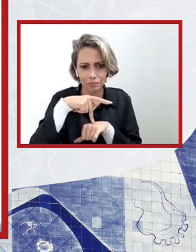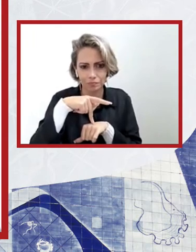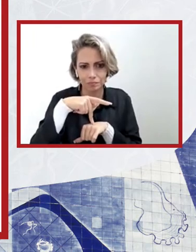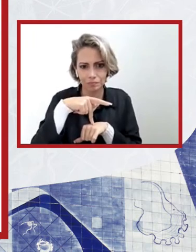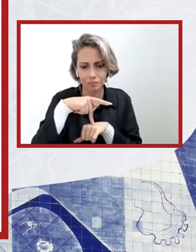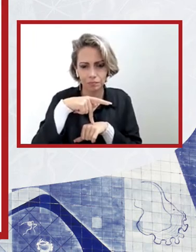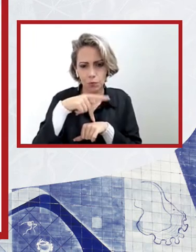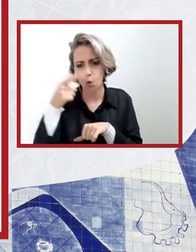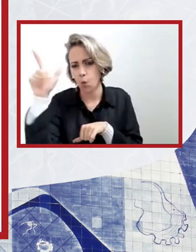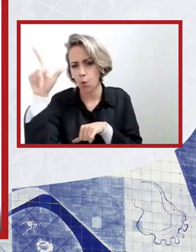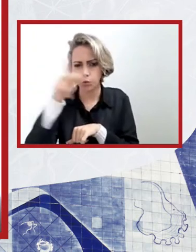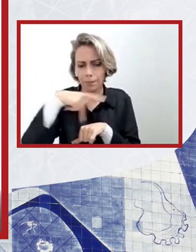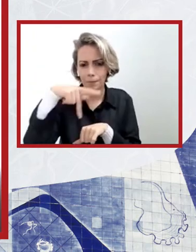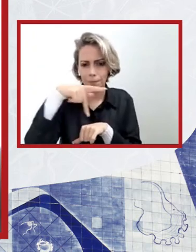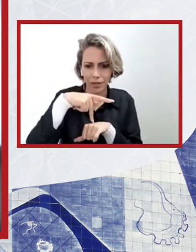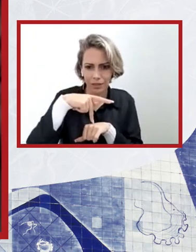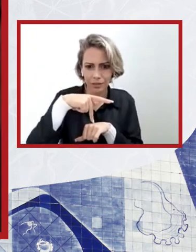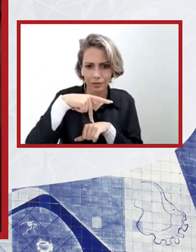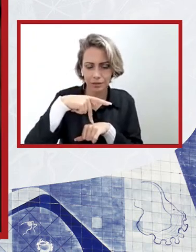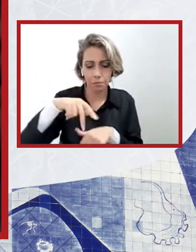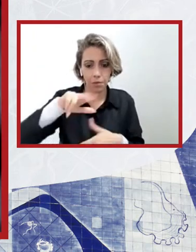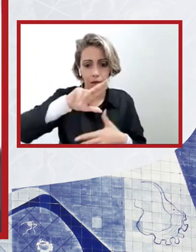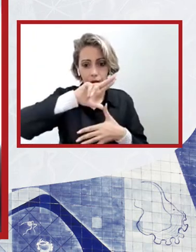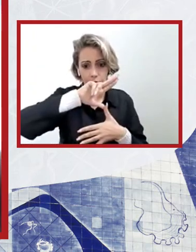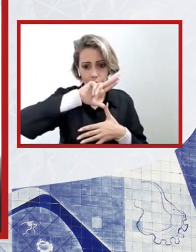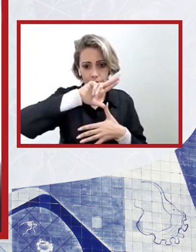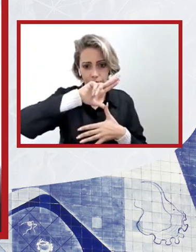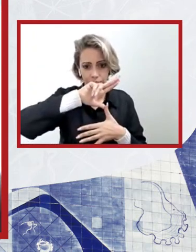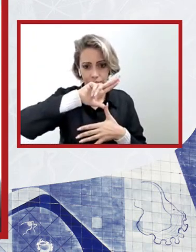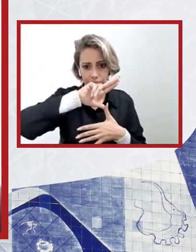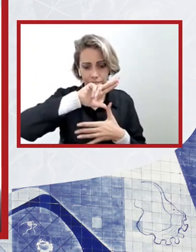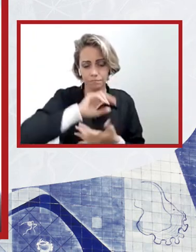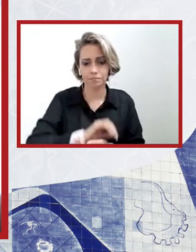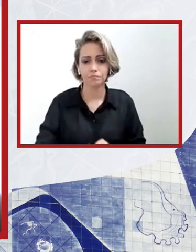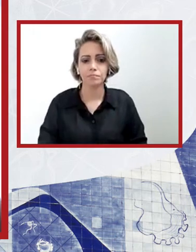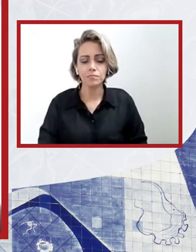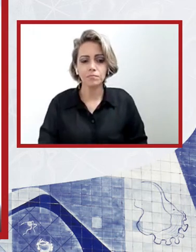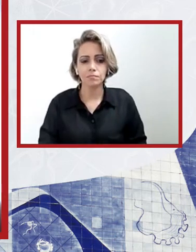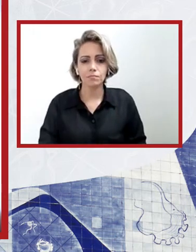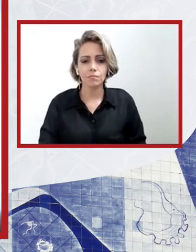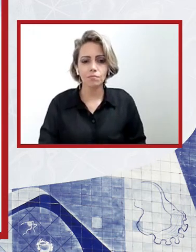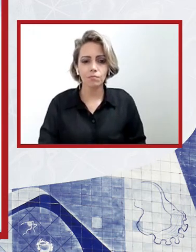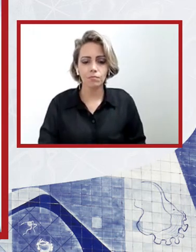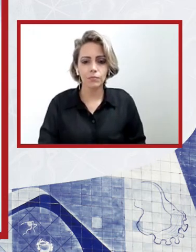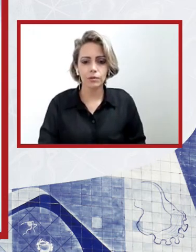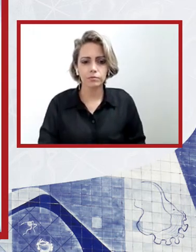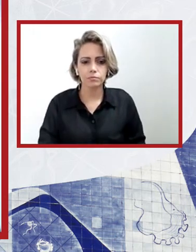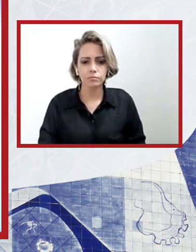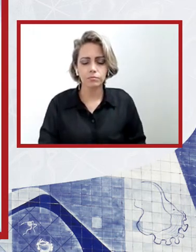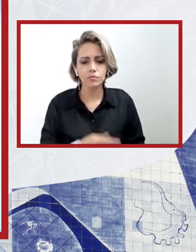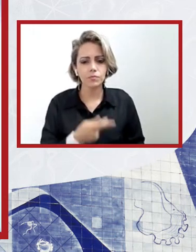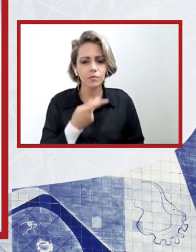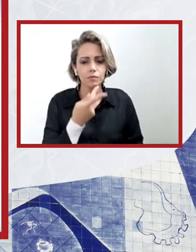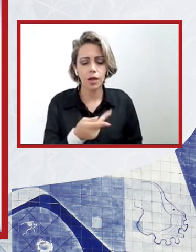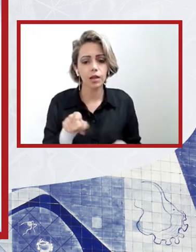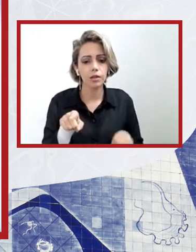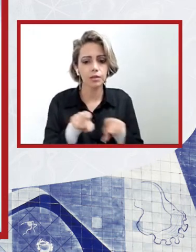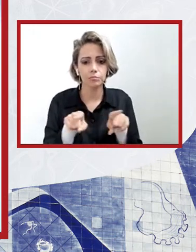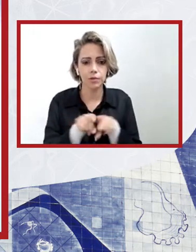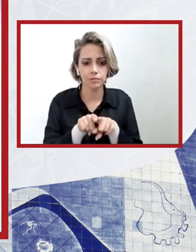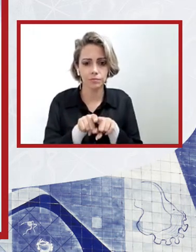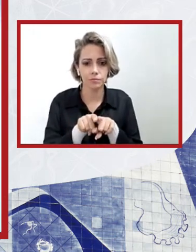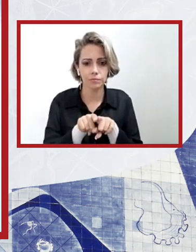de outros países da América Latina, né, nos quais falam também, que